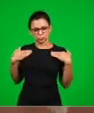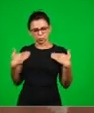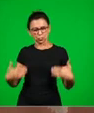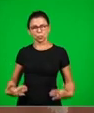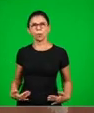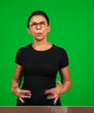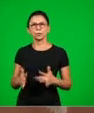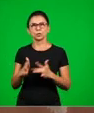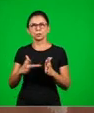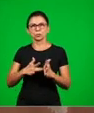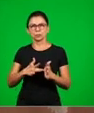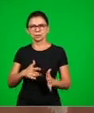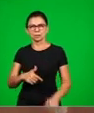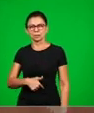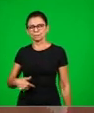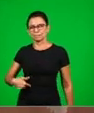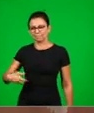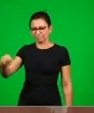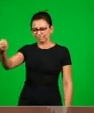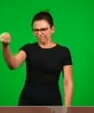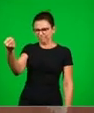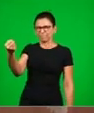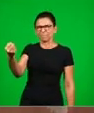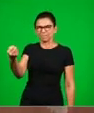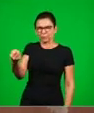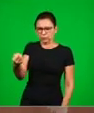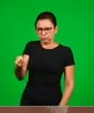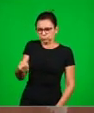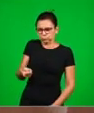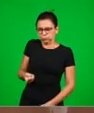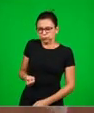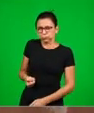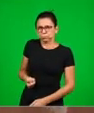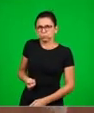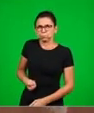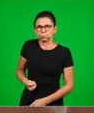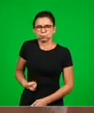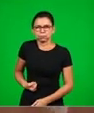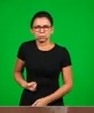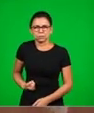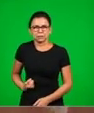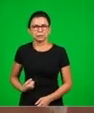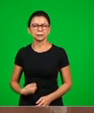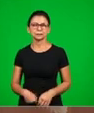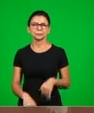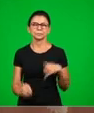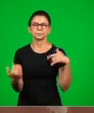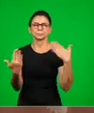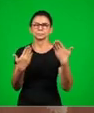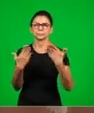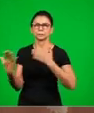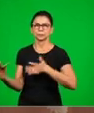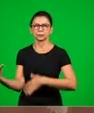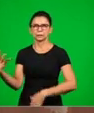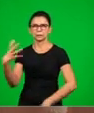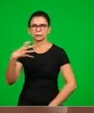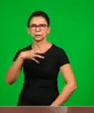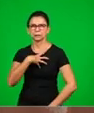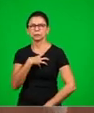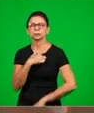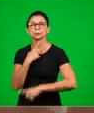estava ferido com a lança, para transpassar os sentimentos e as intenções